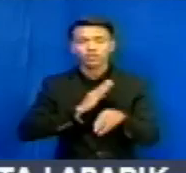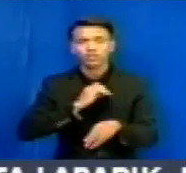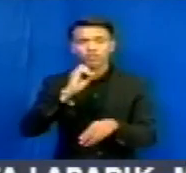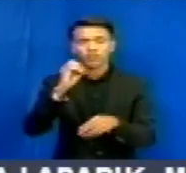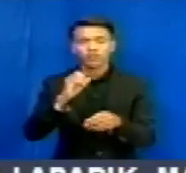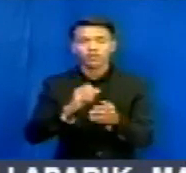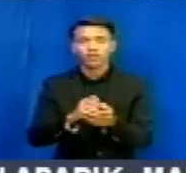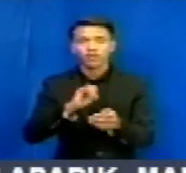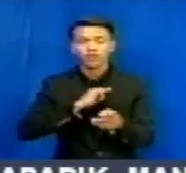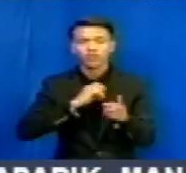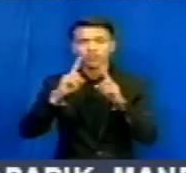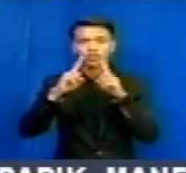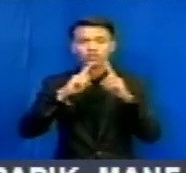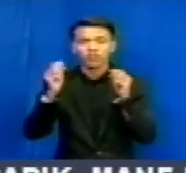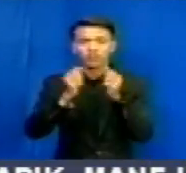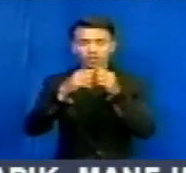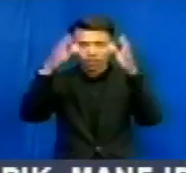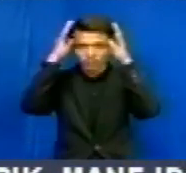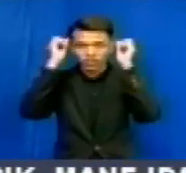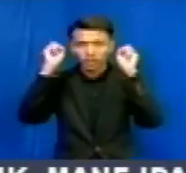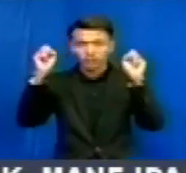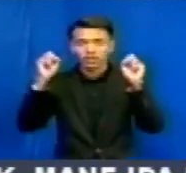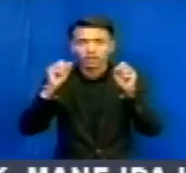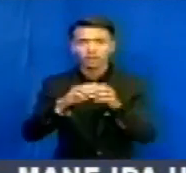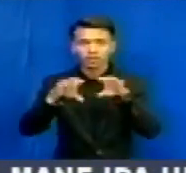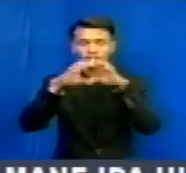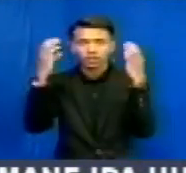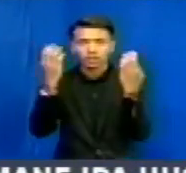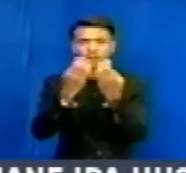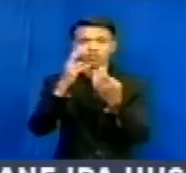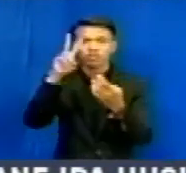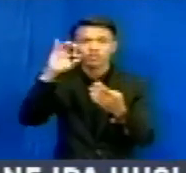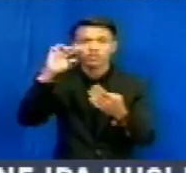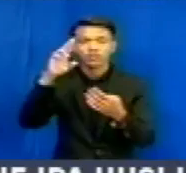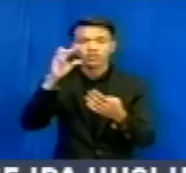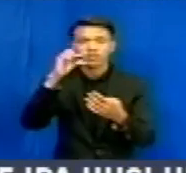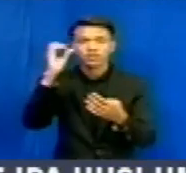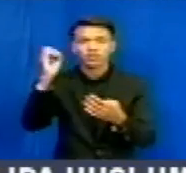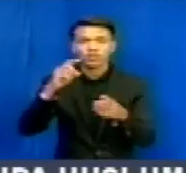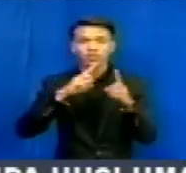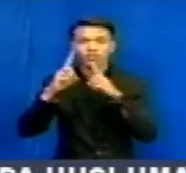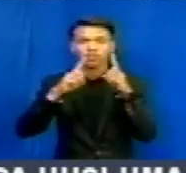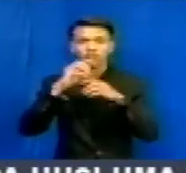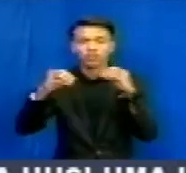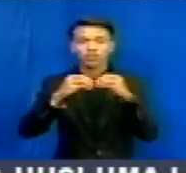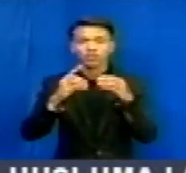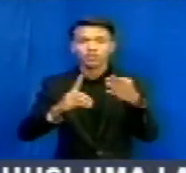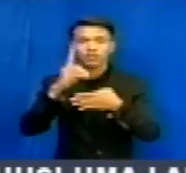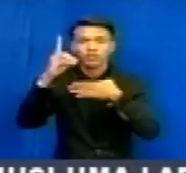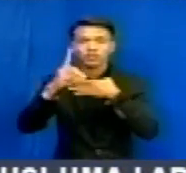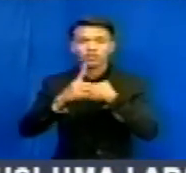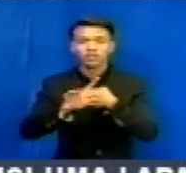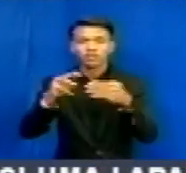No firmai hause de dalia ho presidente conselho imprensa Virgílio Guterres. Hori qualia conaba de